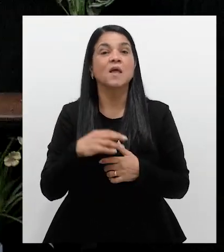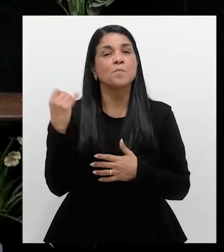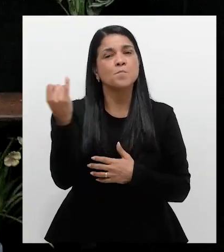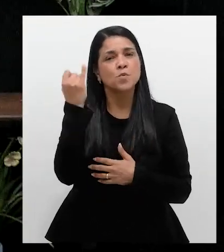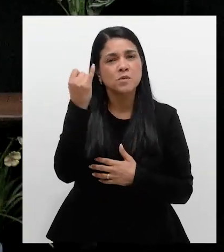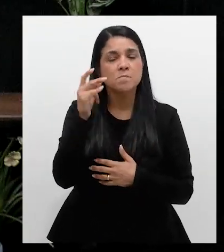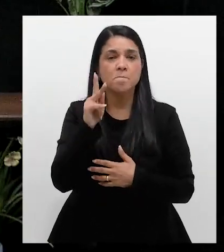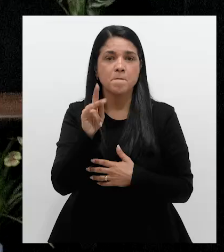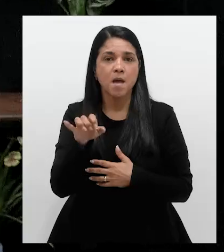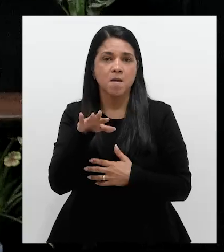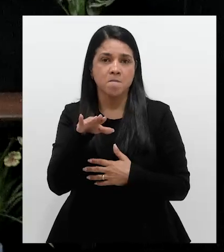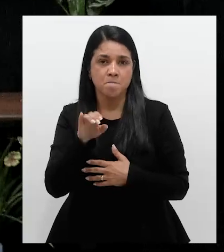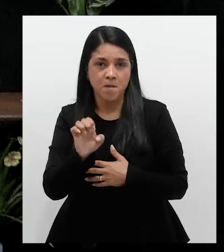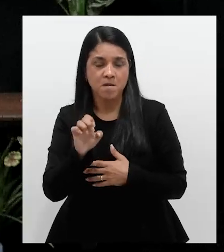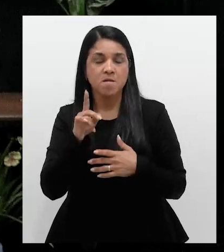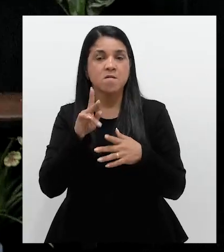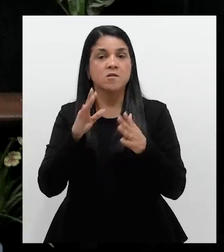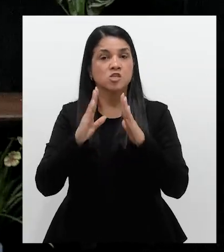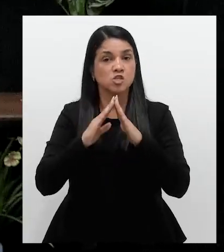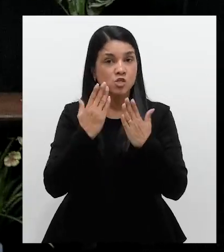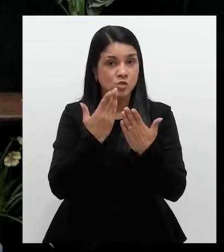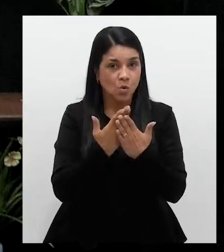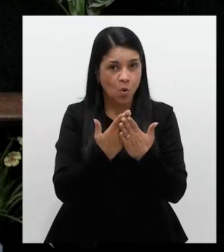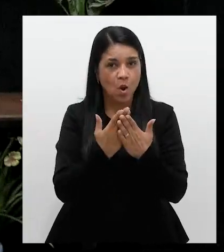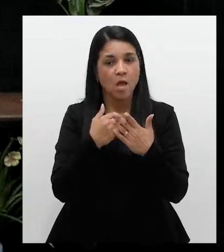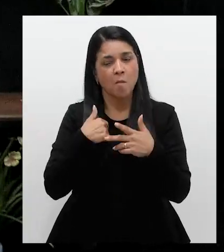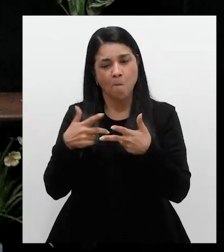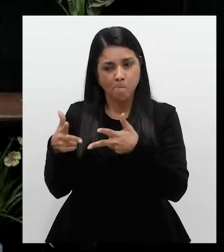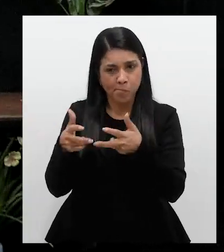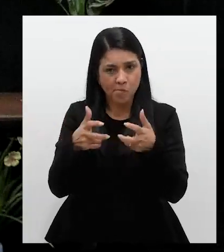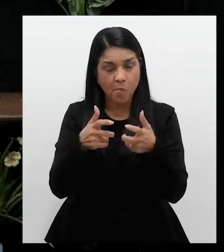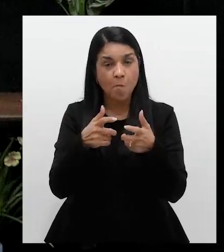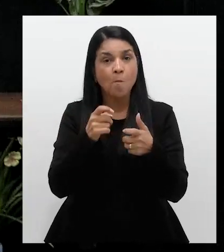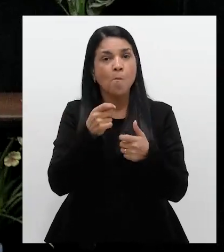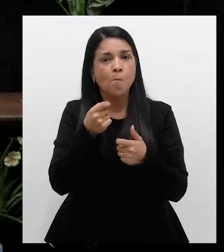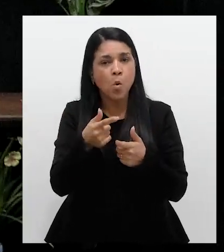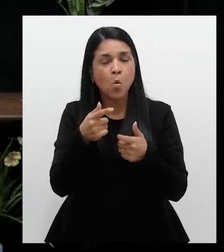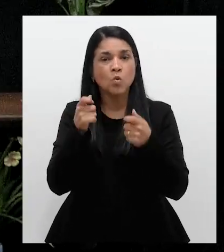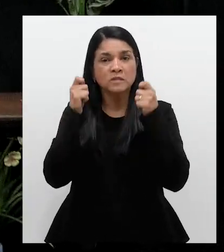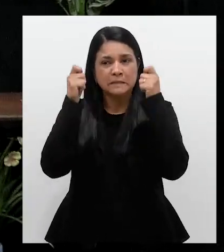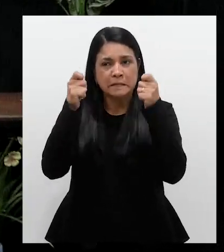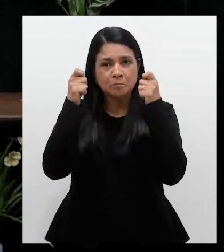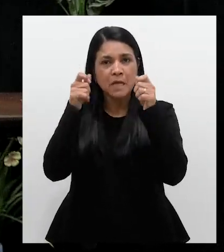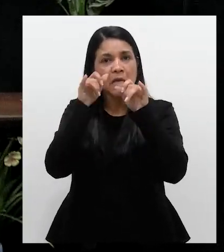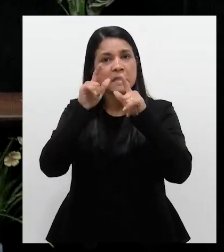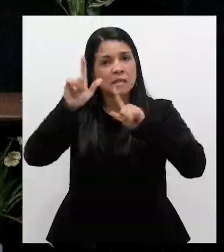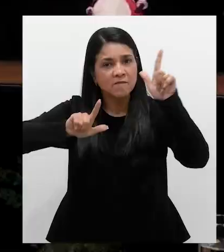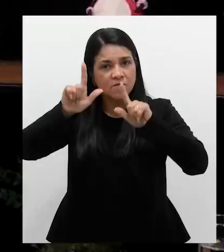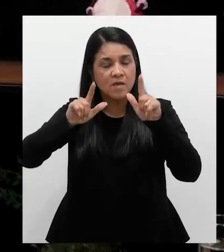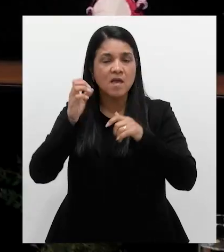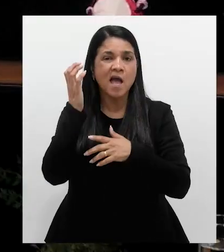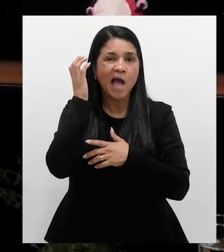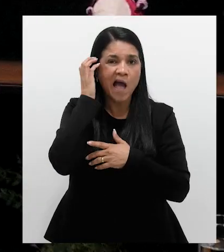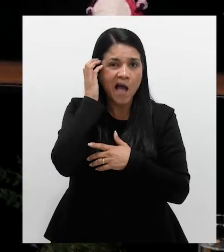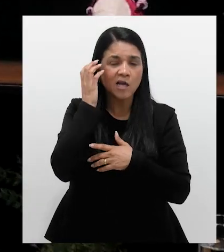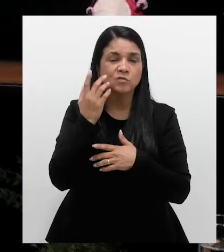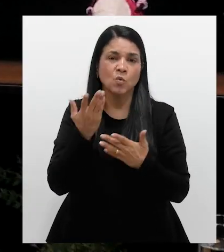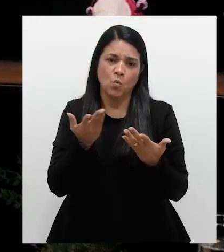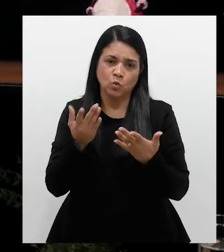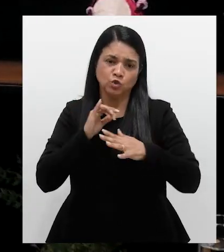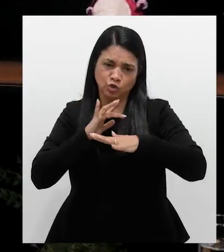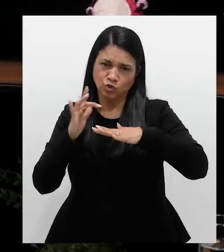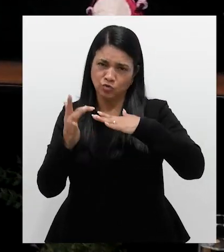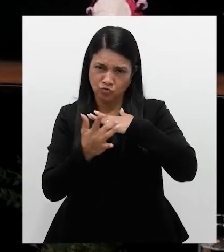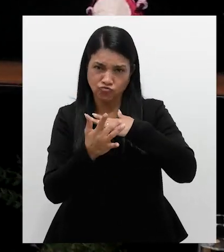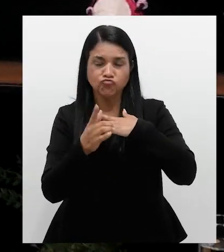dos pais, das escolas, o que eu acho que eu tenho visto muito pouco são as campanhas em TV, rádio, hoje tem internet, né?